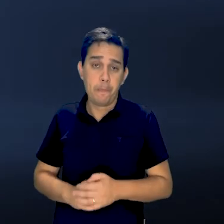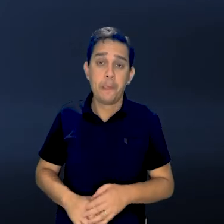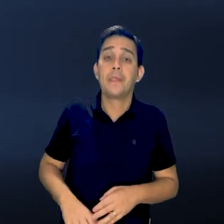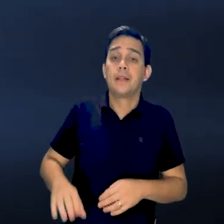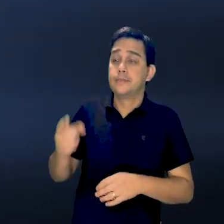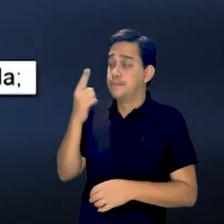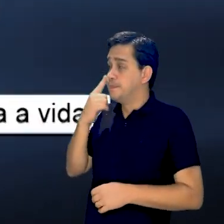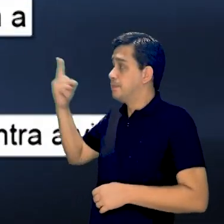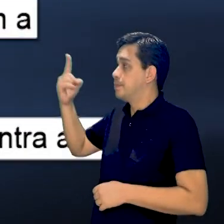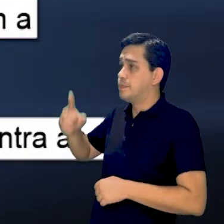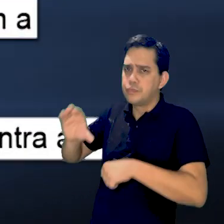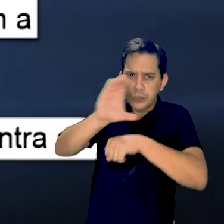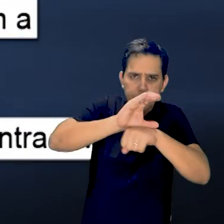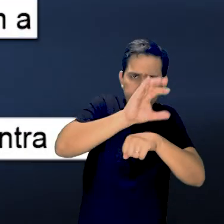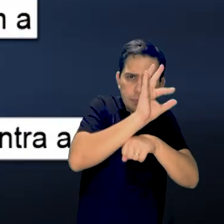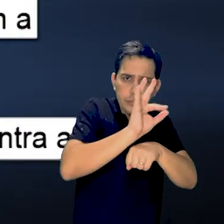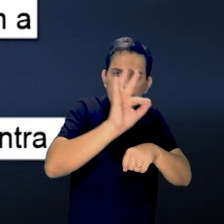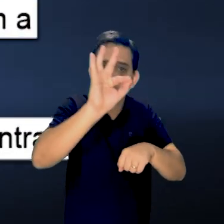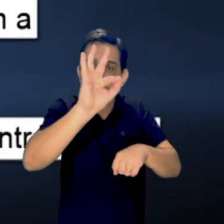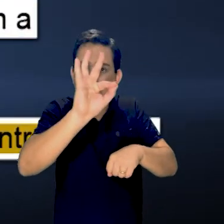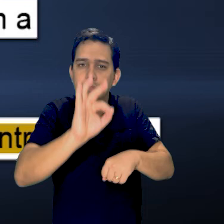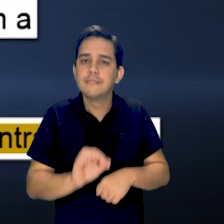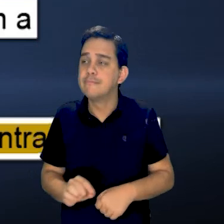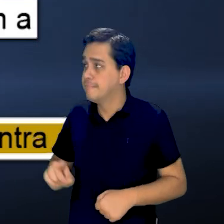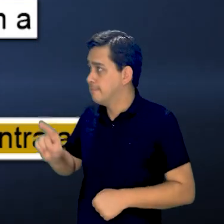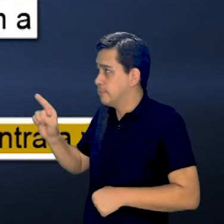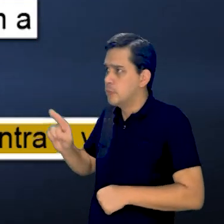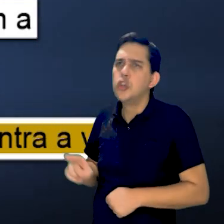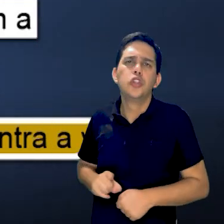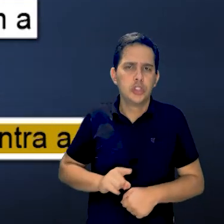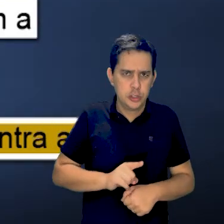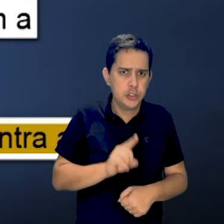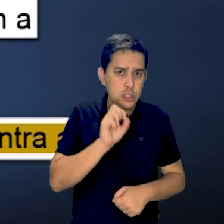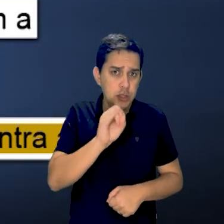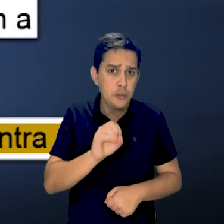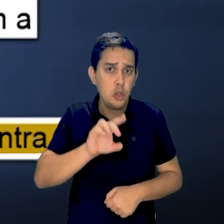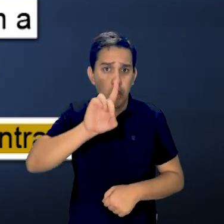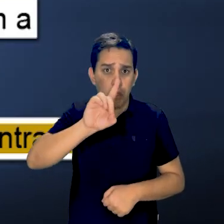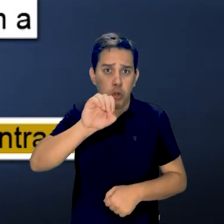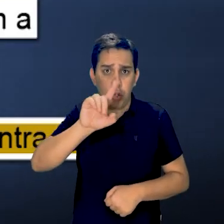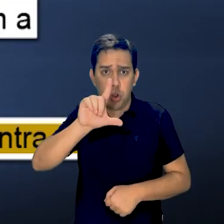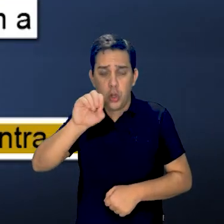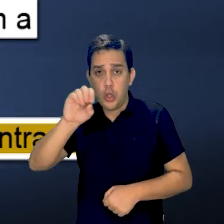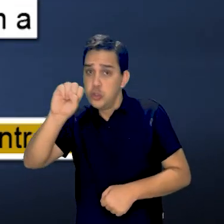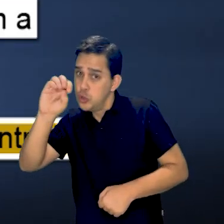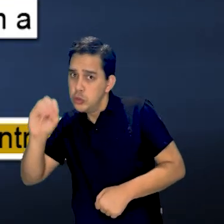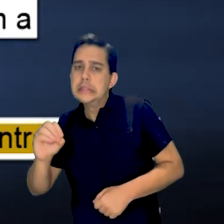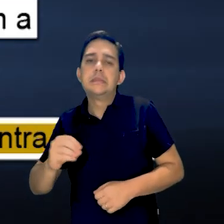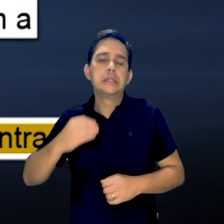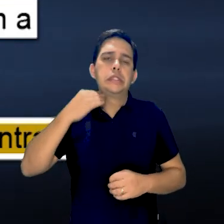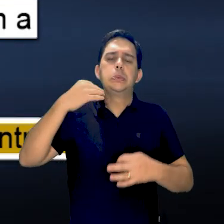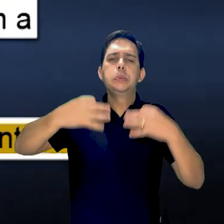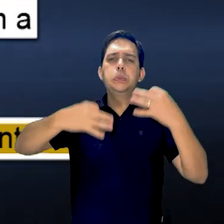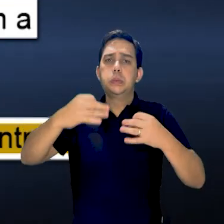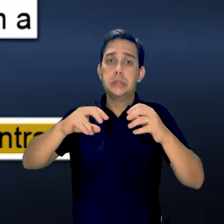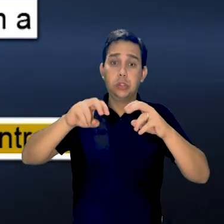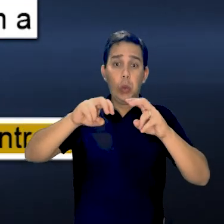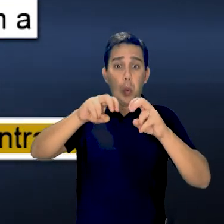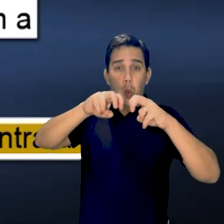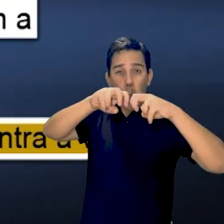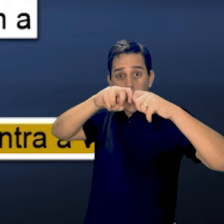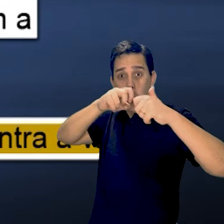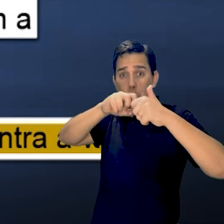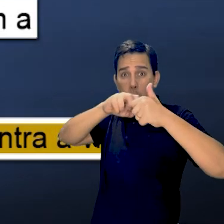sejam julgados perante um tribunal do júri, ou seja, 7 pessoas do povo decidindo um caso